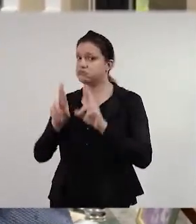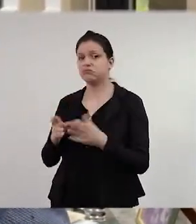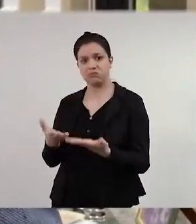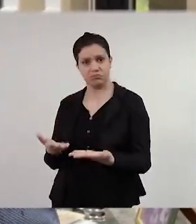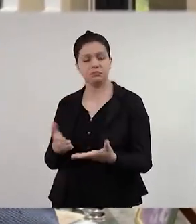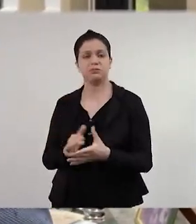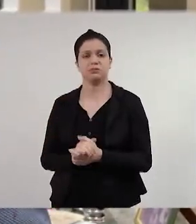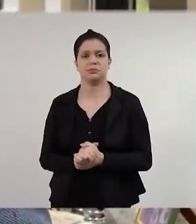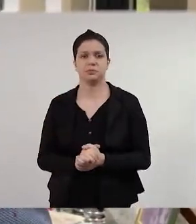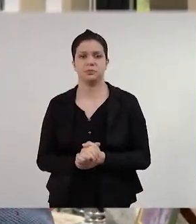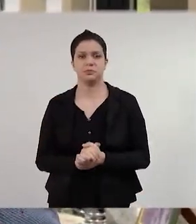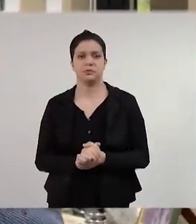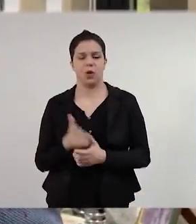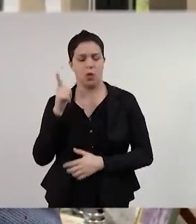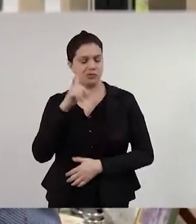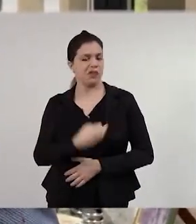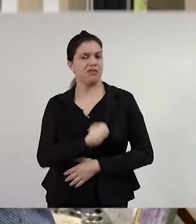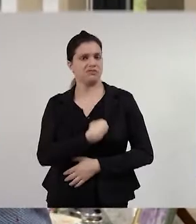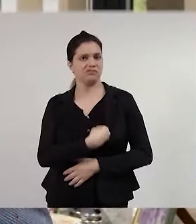surda do Mato Grosso do Sul